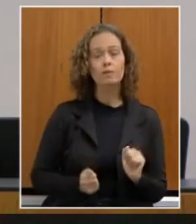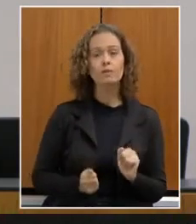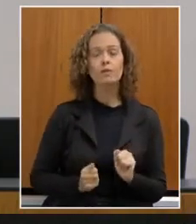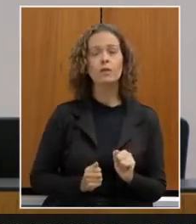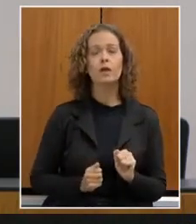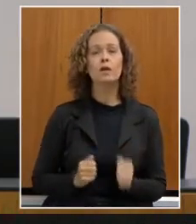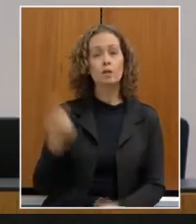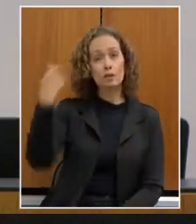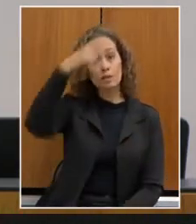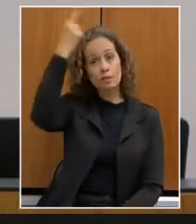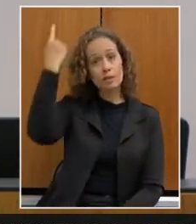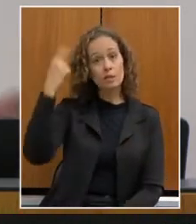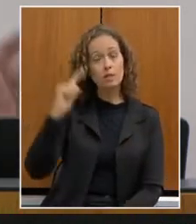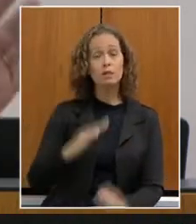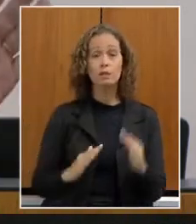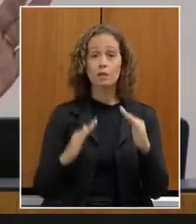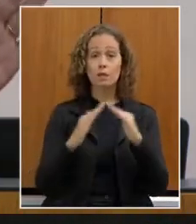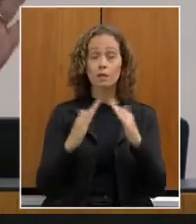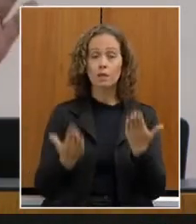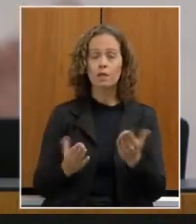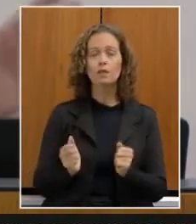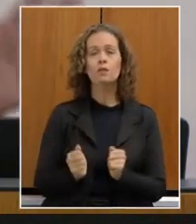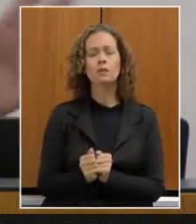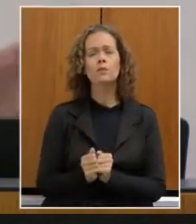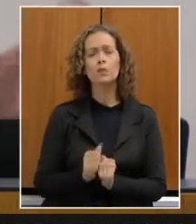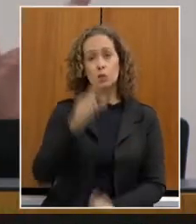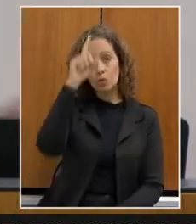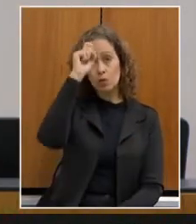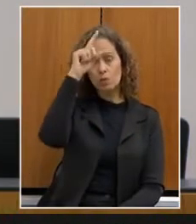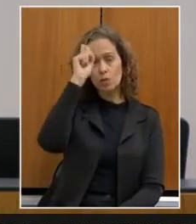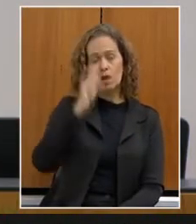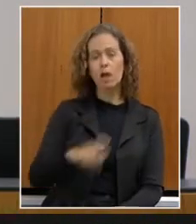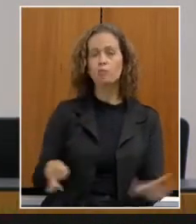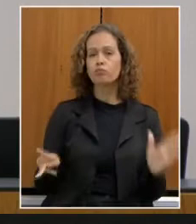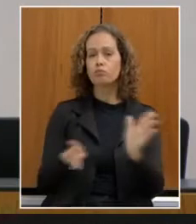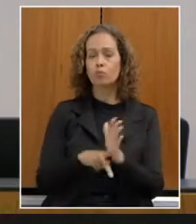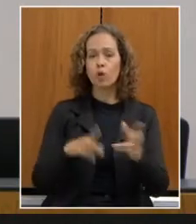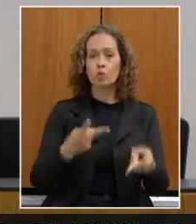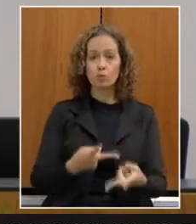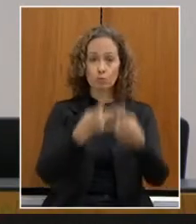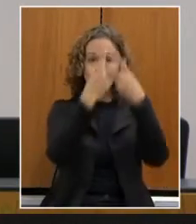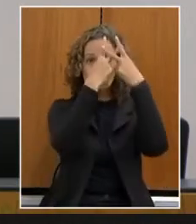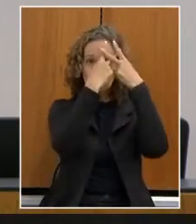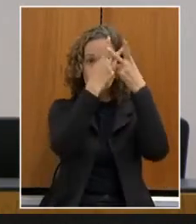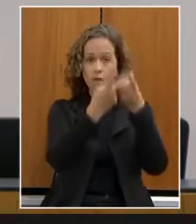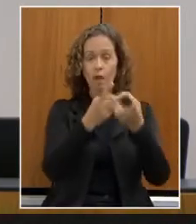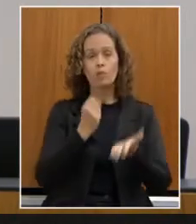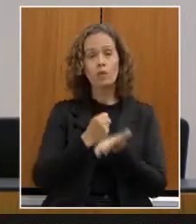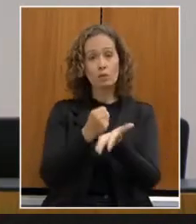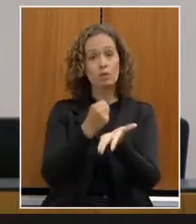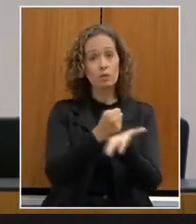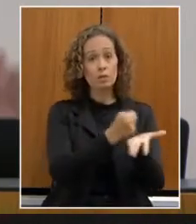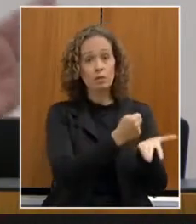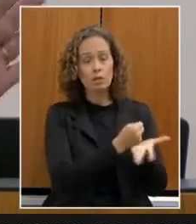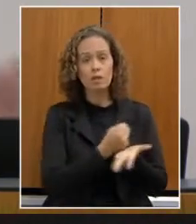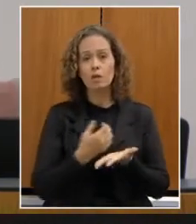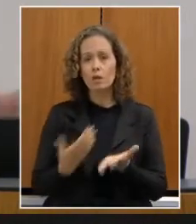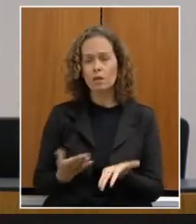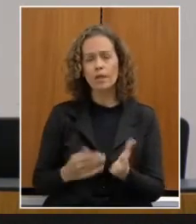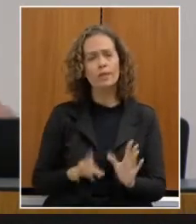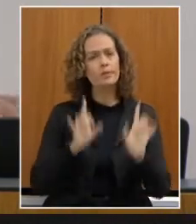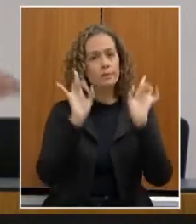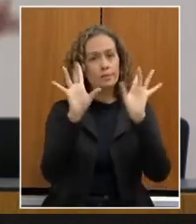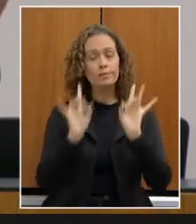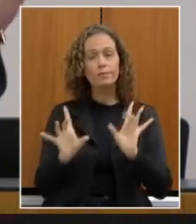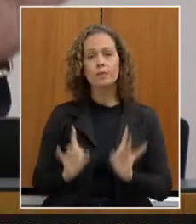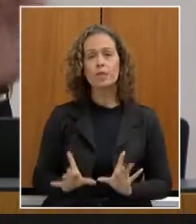é o Hospital do Trauma. Seria construído toda aquela complexa hospitalar para atendimento à traumatologia, aos traumas,